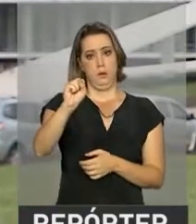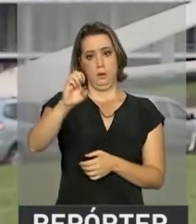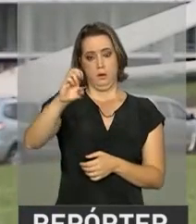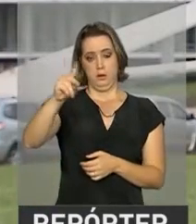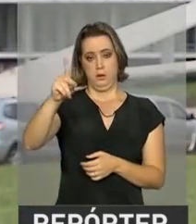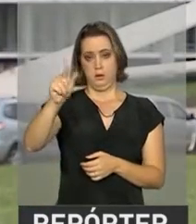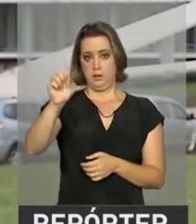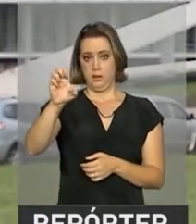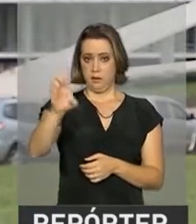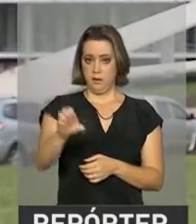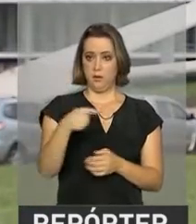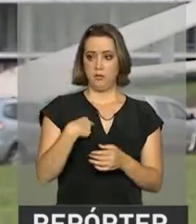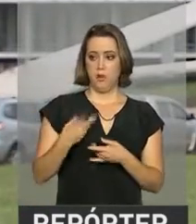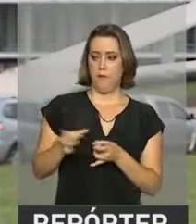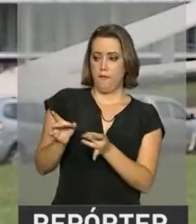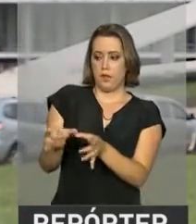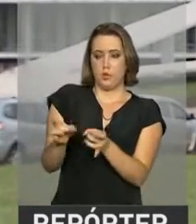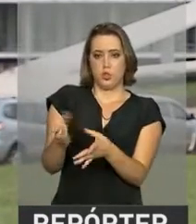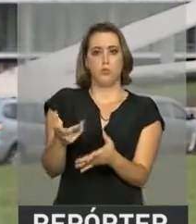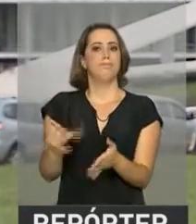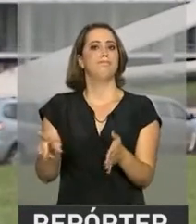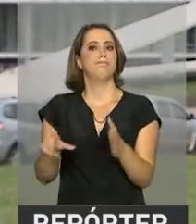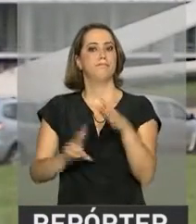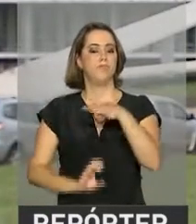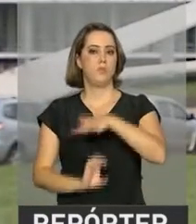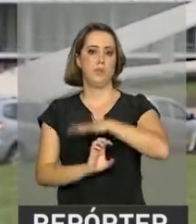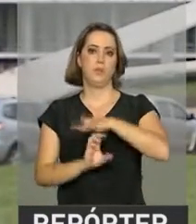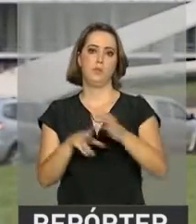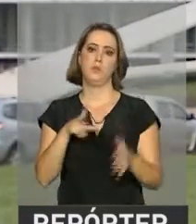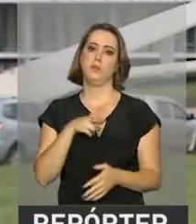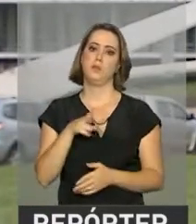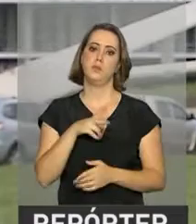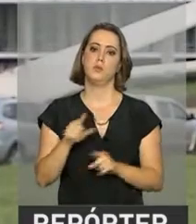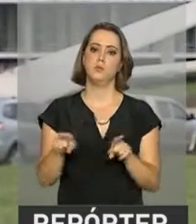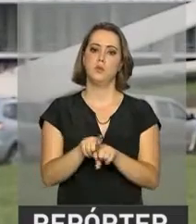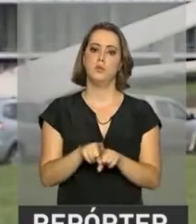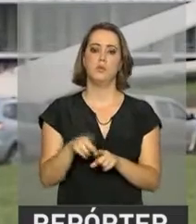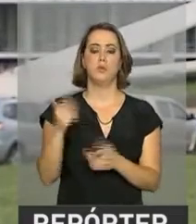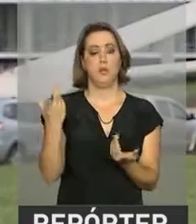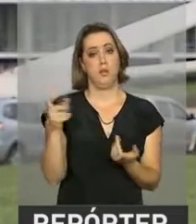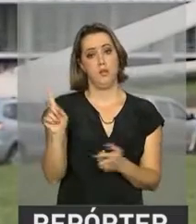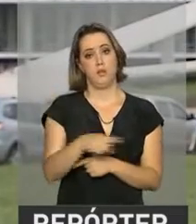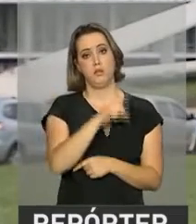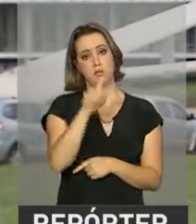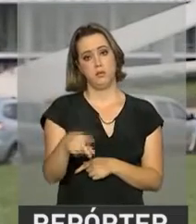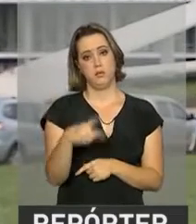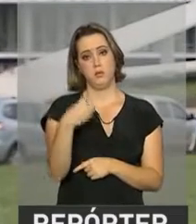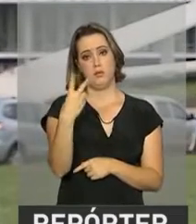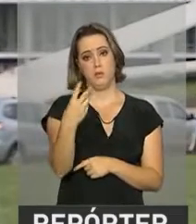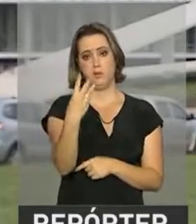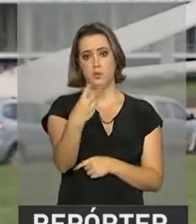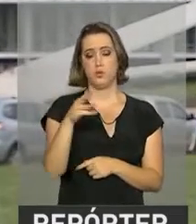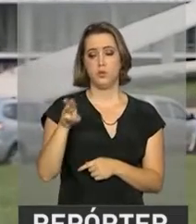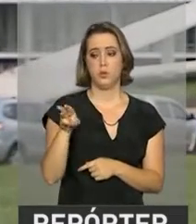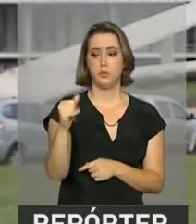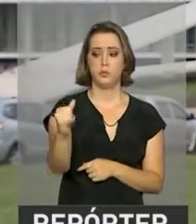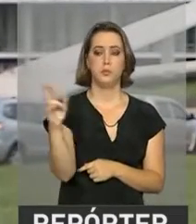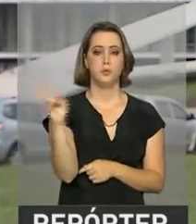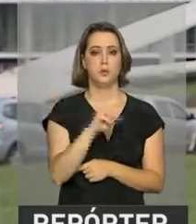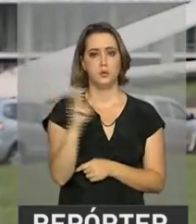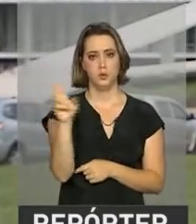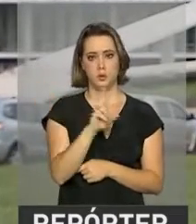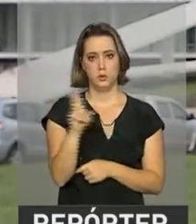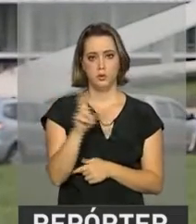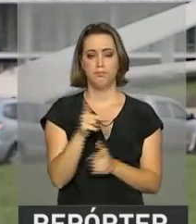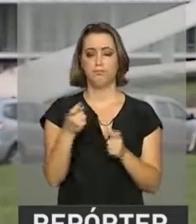privada com isso o estado deixa de gastar 23 bilhões de reais em dívidas ao longo de três anos para o presidente temer esse é um